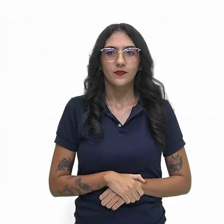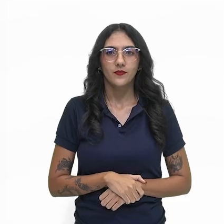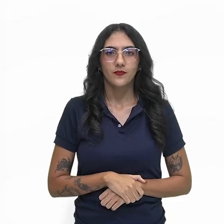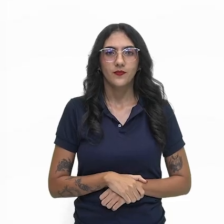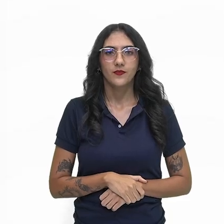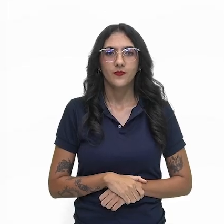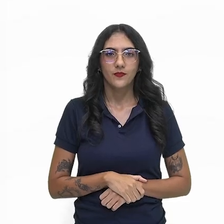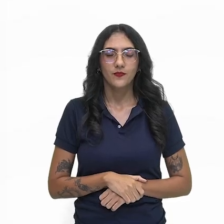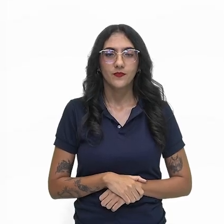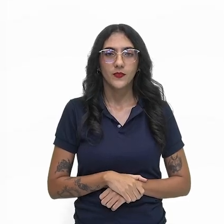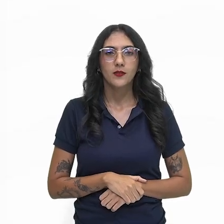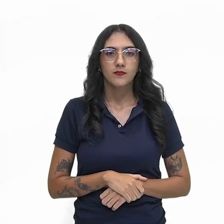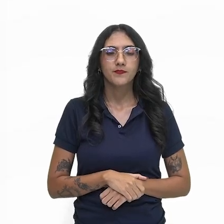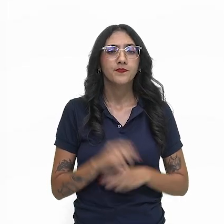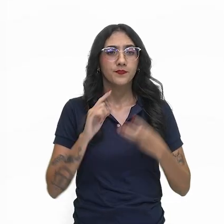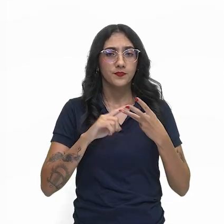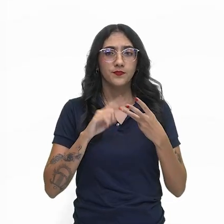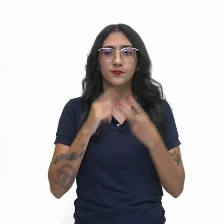último exemplo,